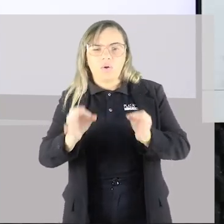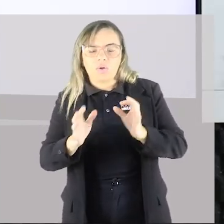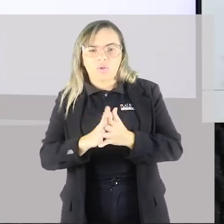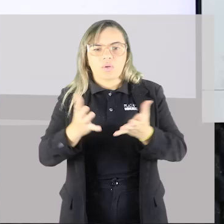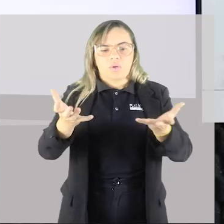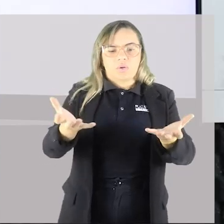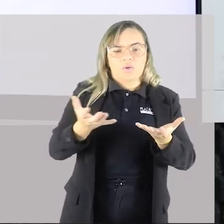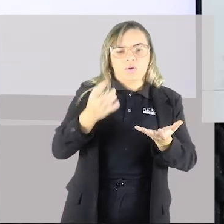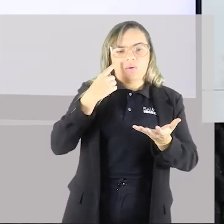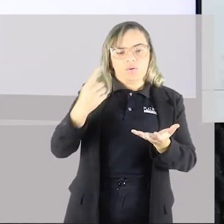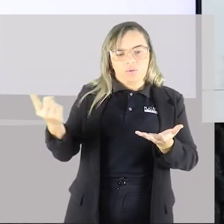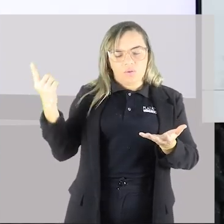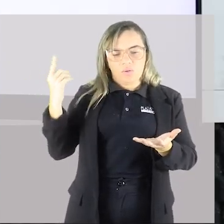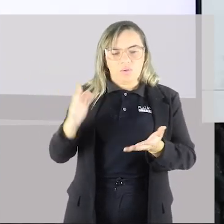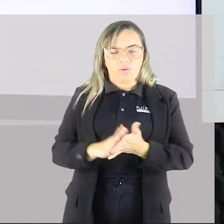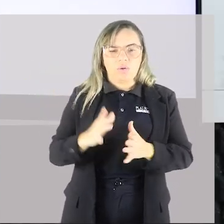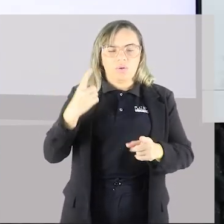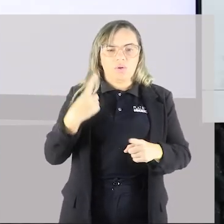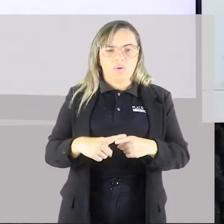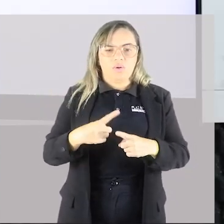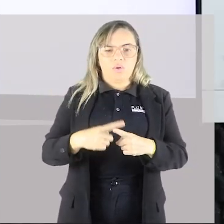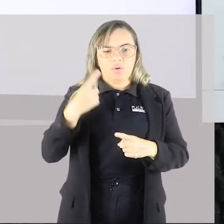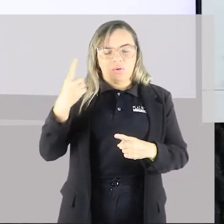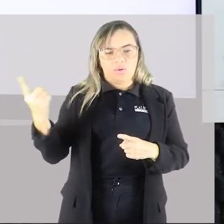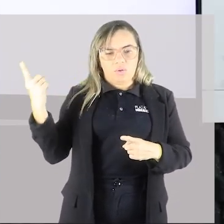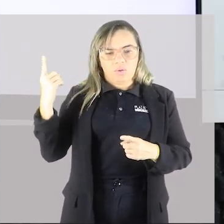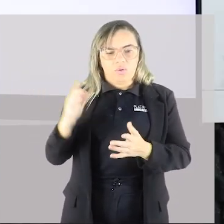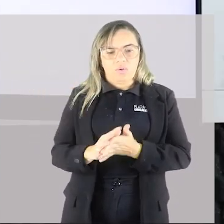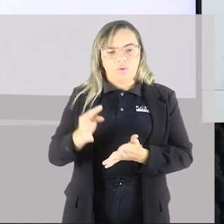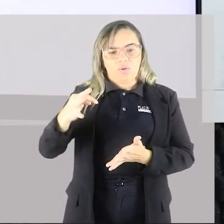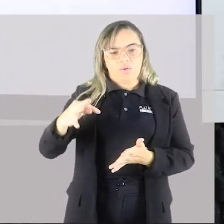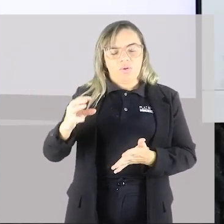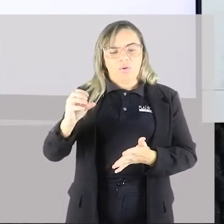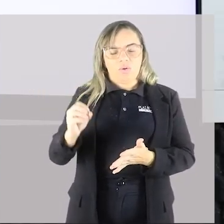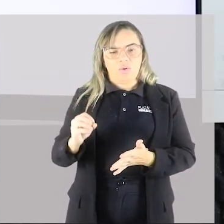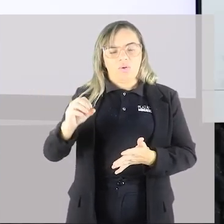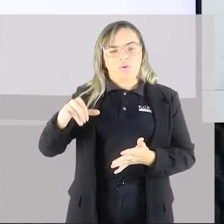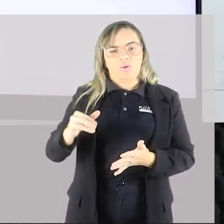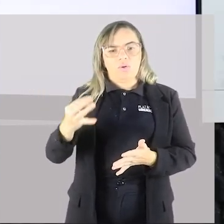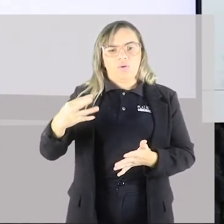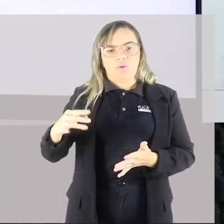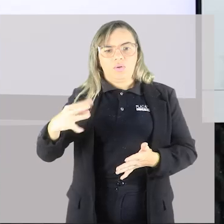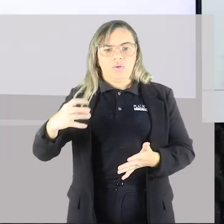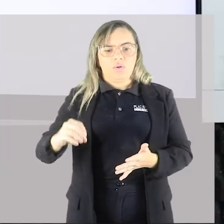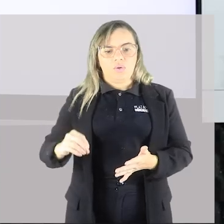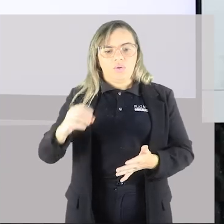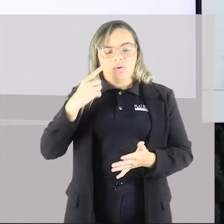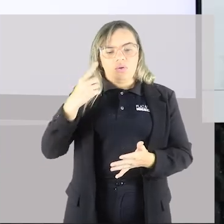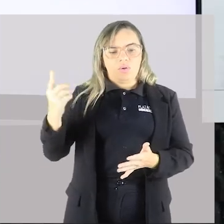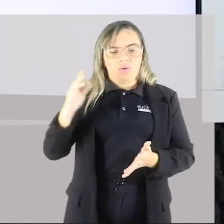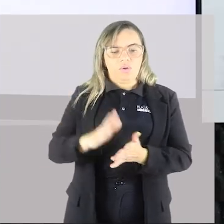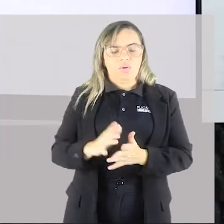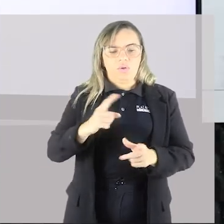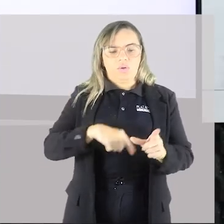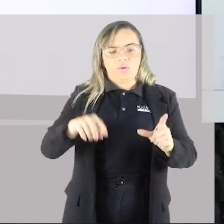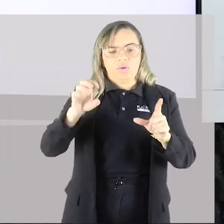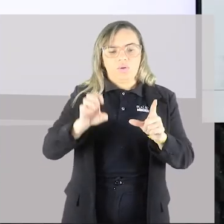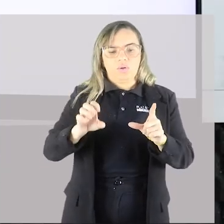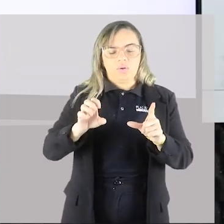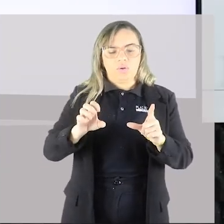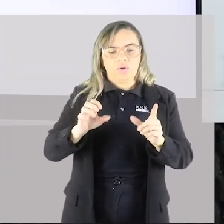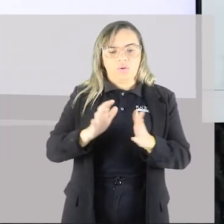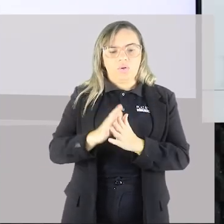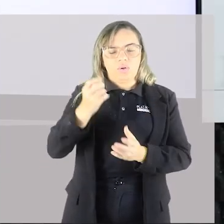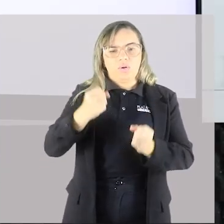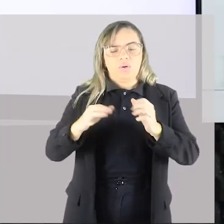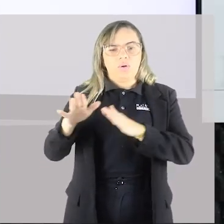estamos dentro da questão, porque aqui é o toyotismo é produção justa, é a indústria planificada, a